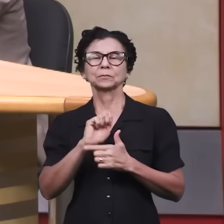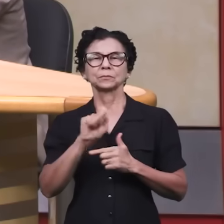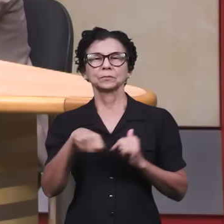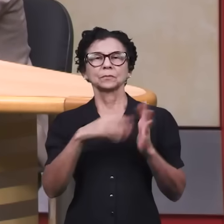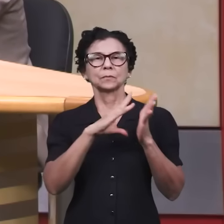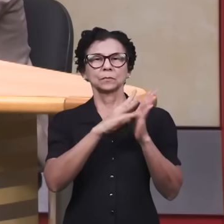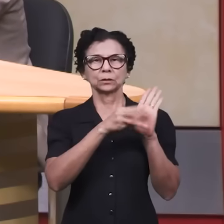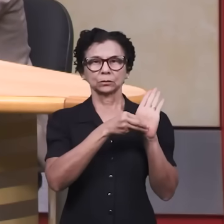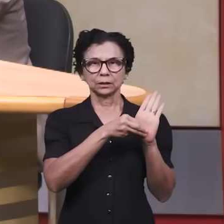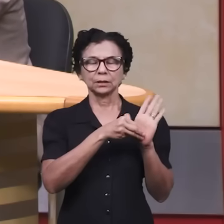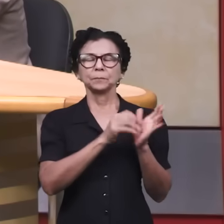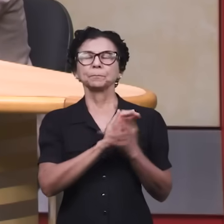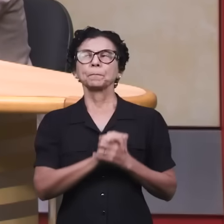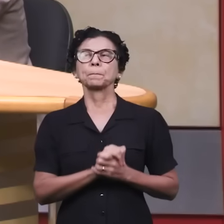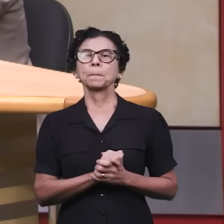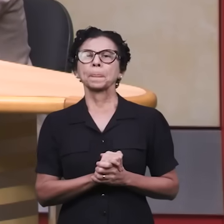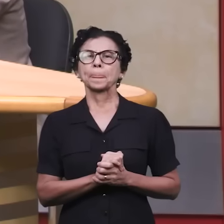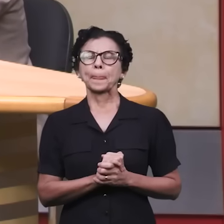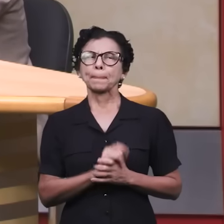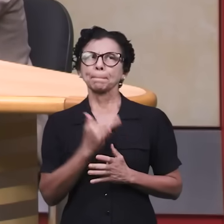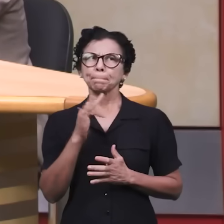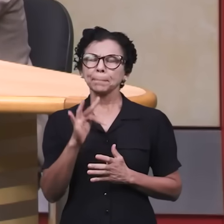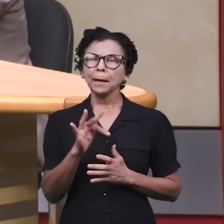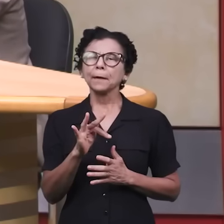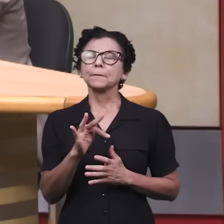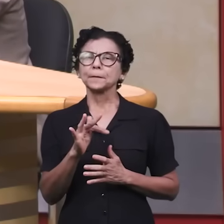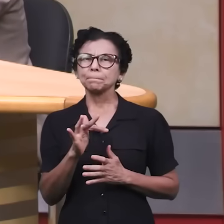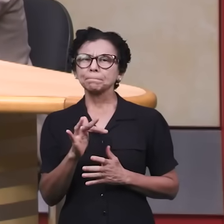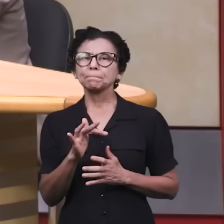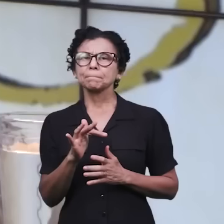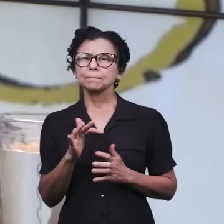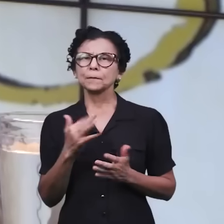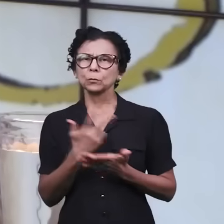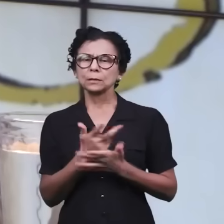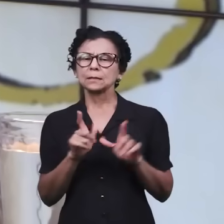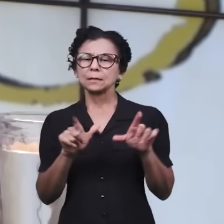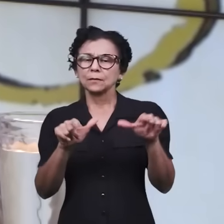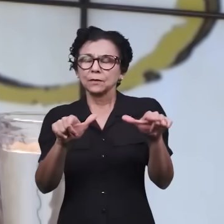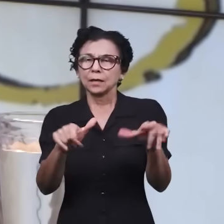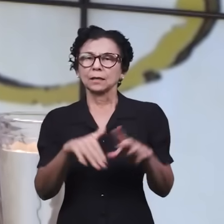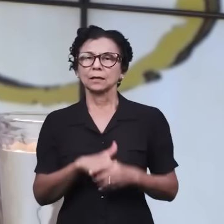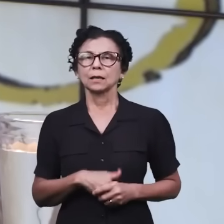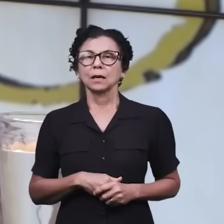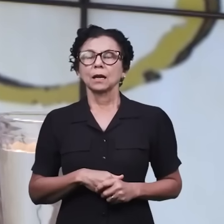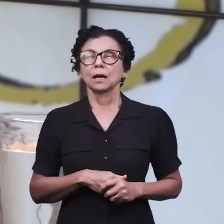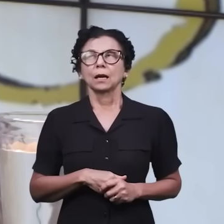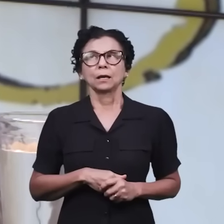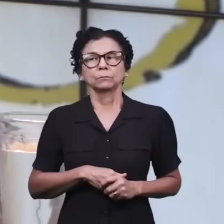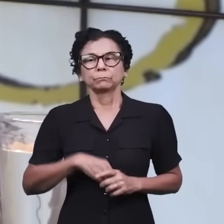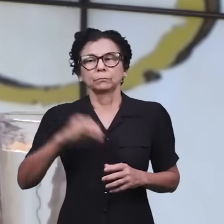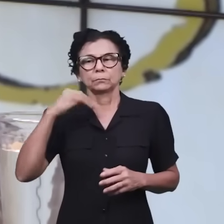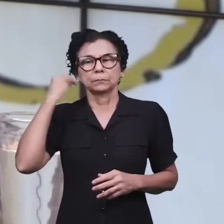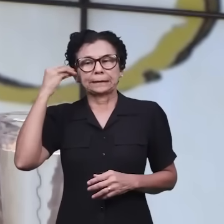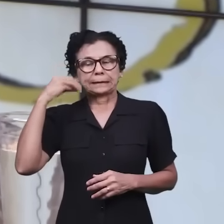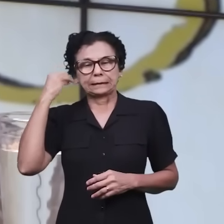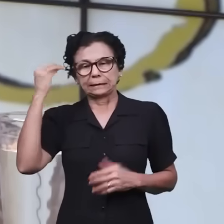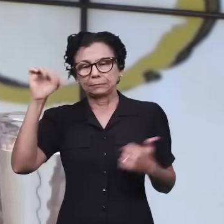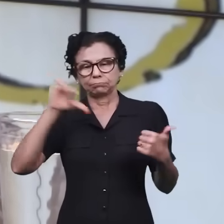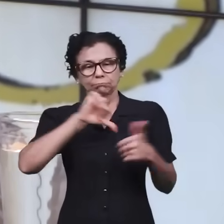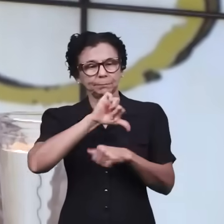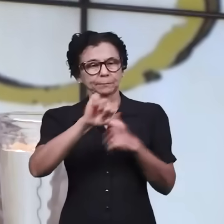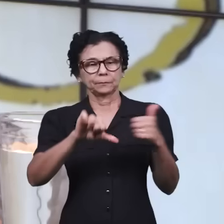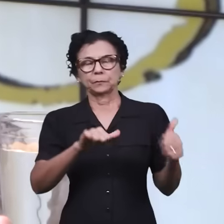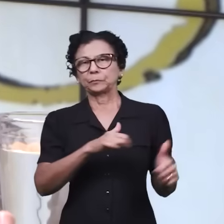breve, né? Uma viagem, Missão Amazônia, que é uma experiência transformadora,